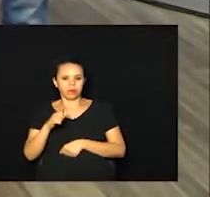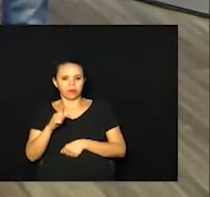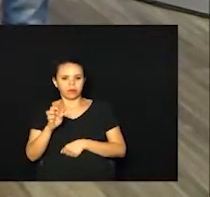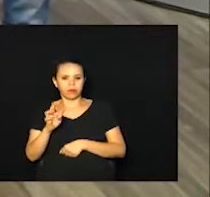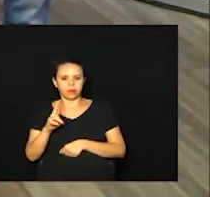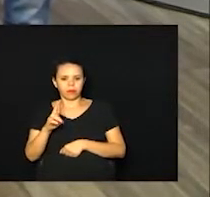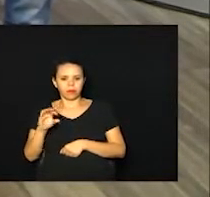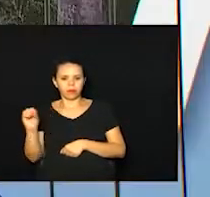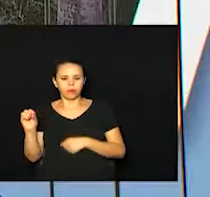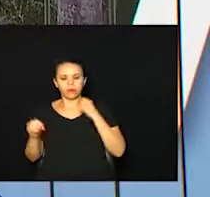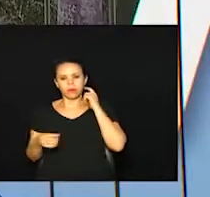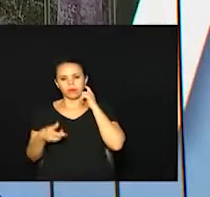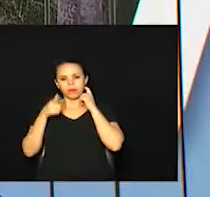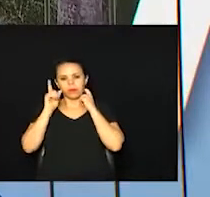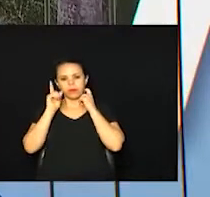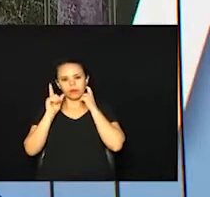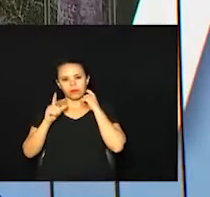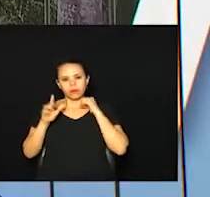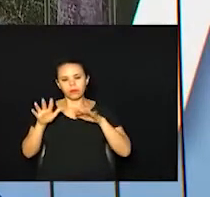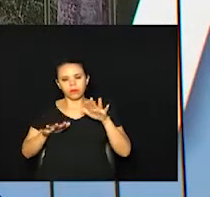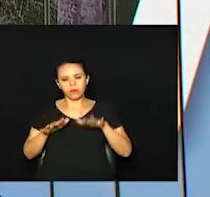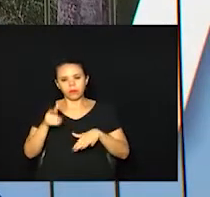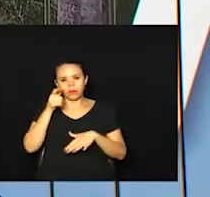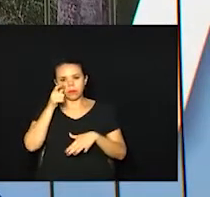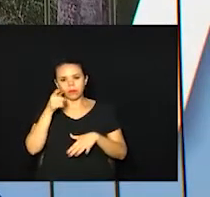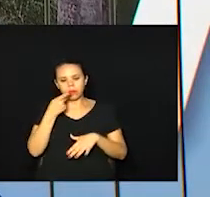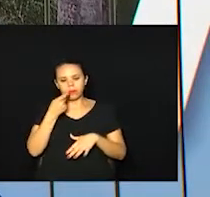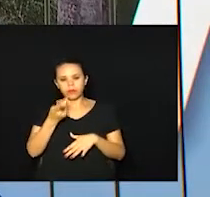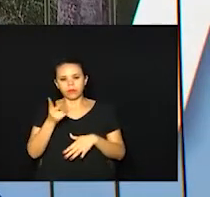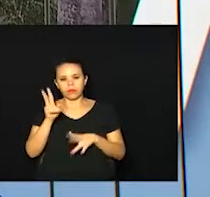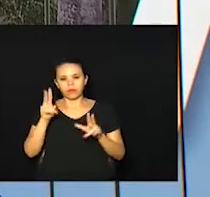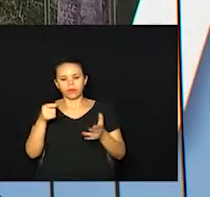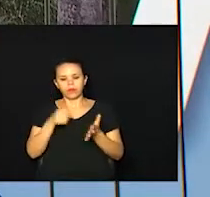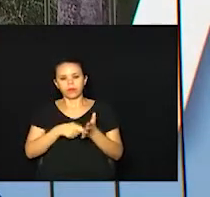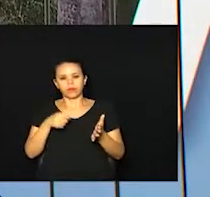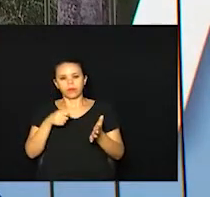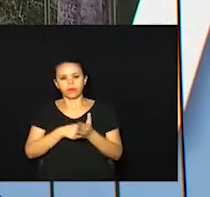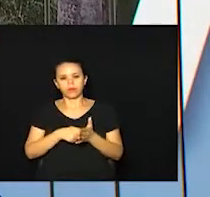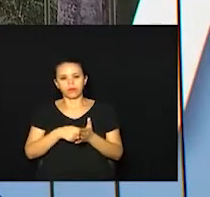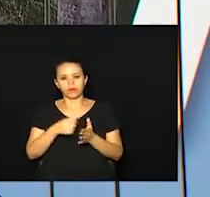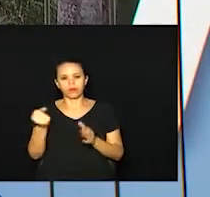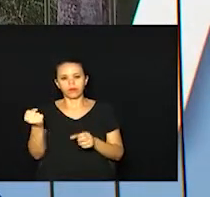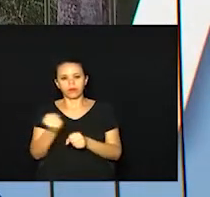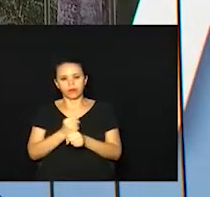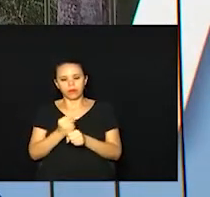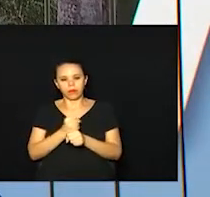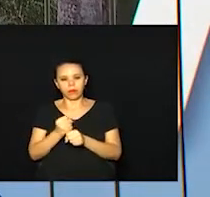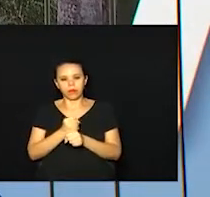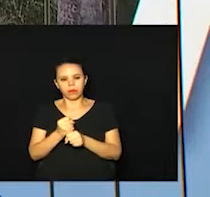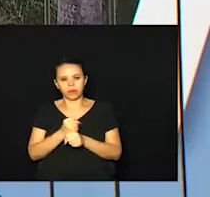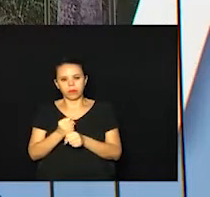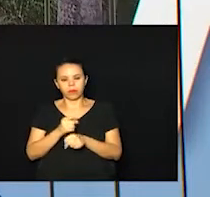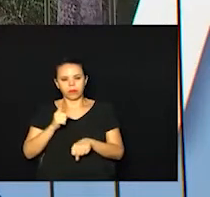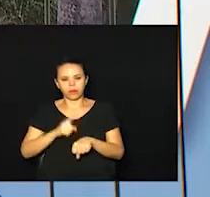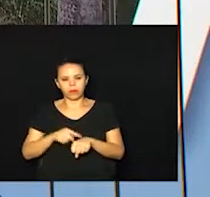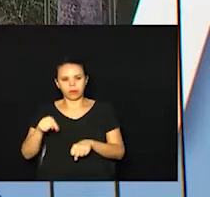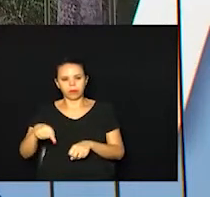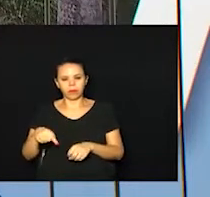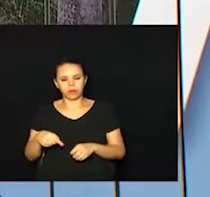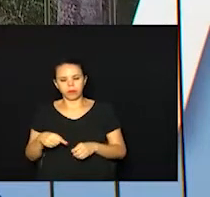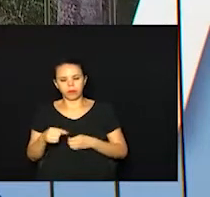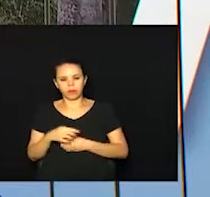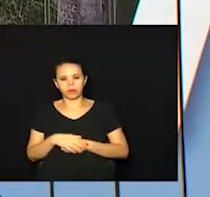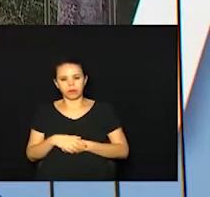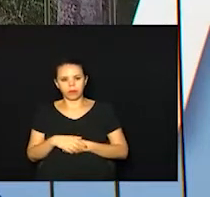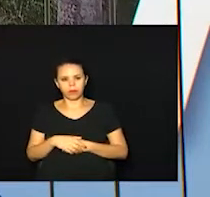Tiago, então, ontem talvez você tenha ouvido o que eu falei. Essa é uma luta de décadas. Nesse momento aqui,